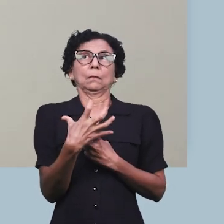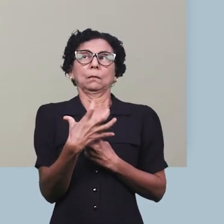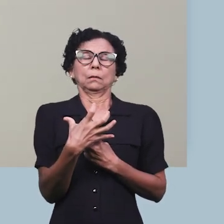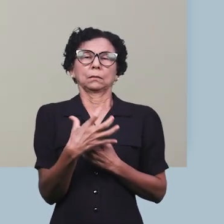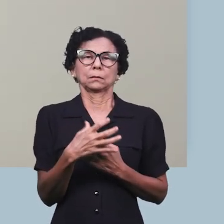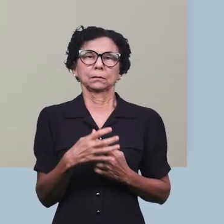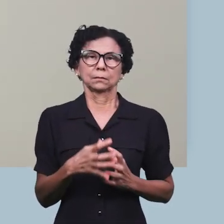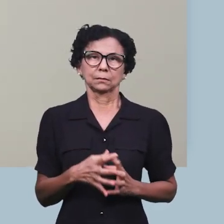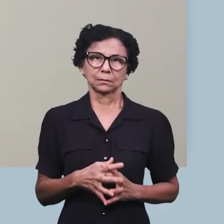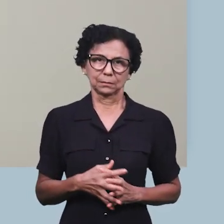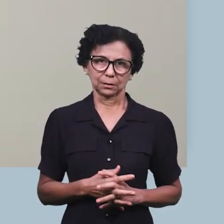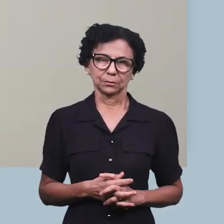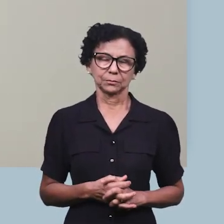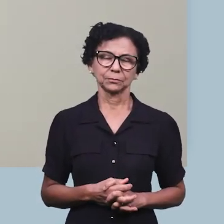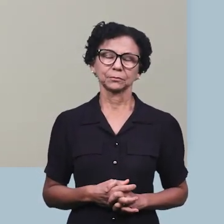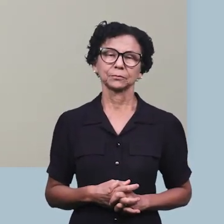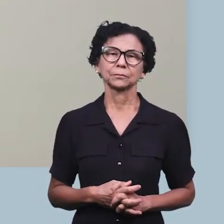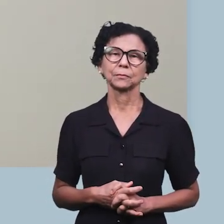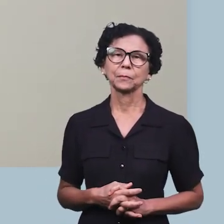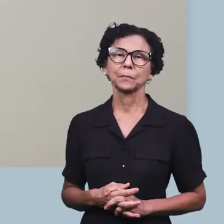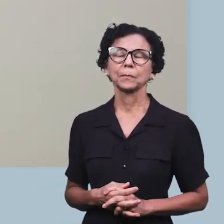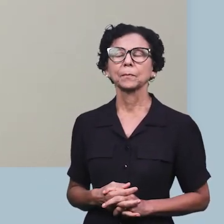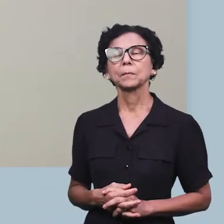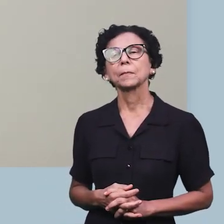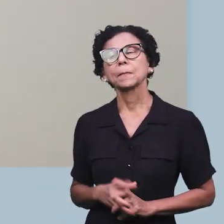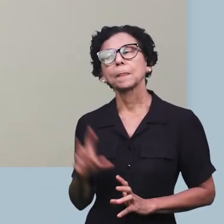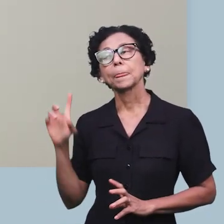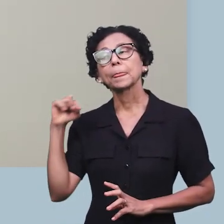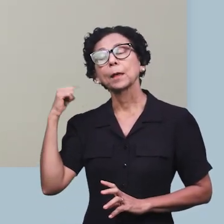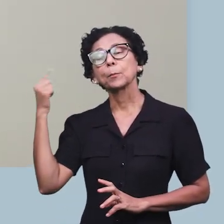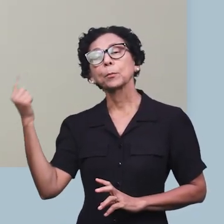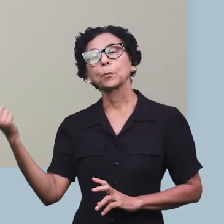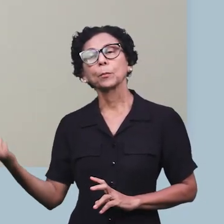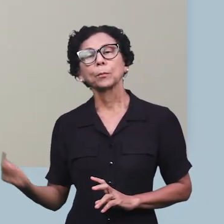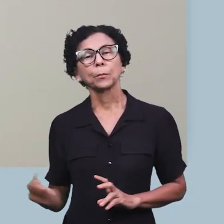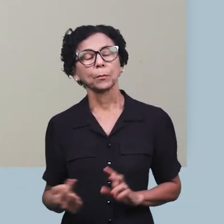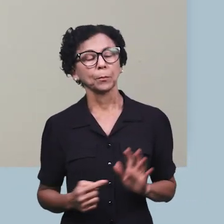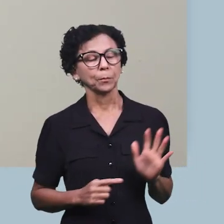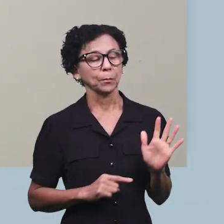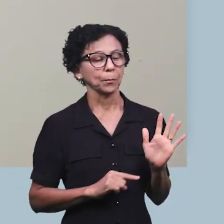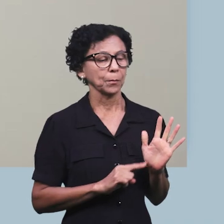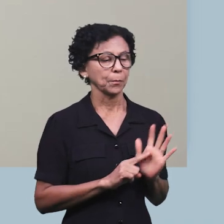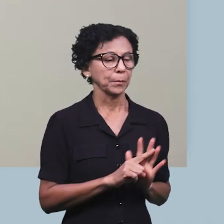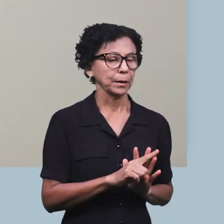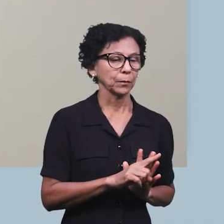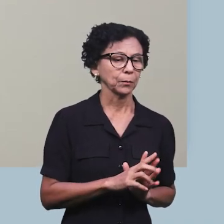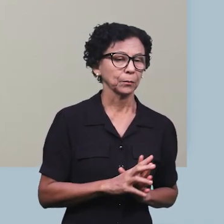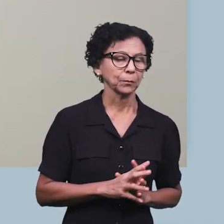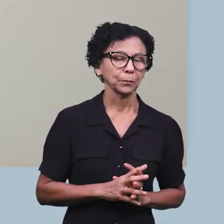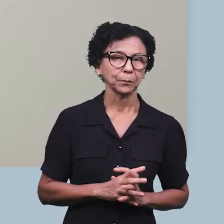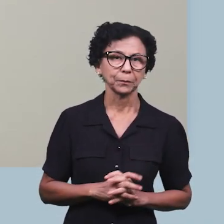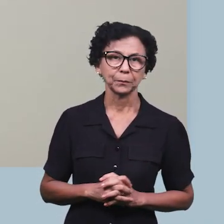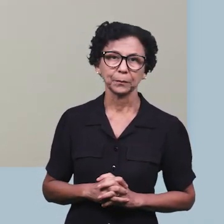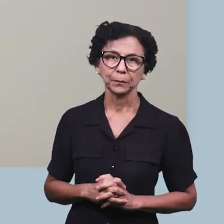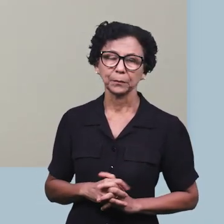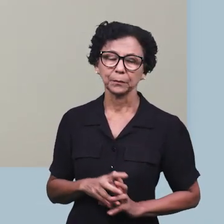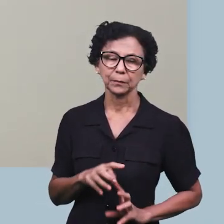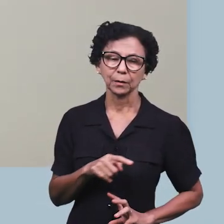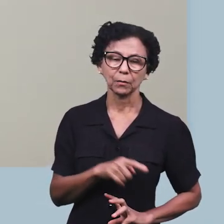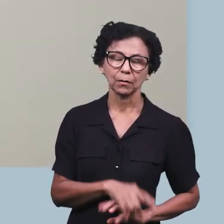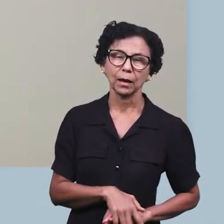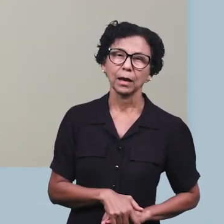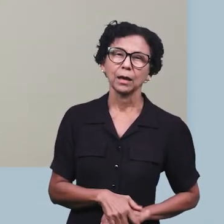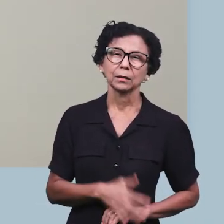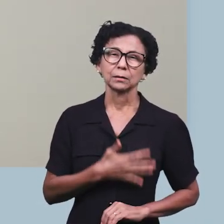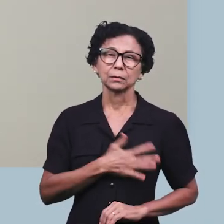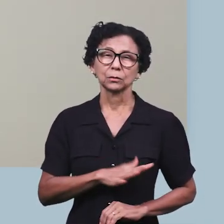lá e faz. Aí o que eu costumo fazer? Eu vou lá e pergunto. Eu converso depois e isso vai